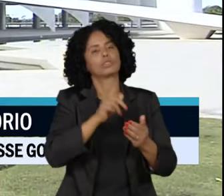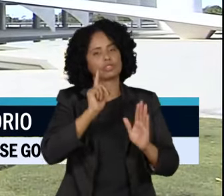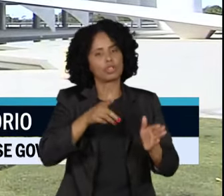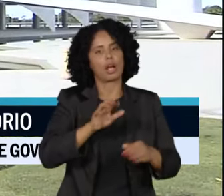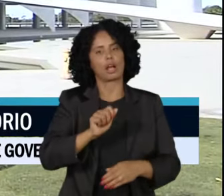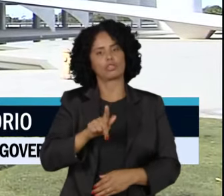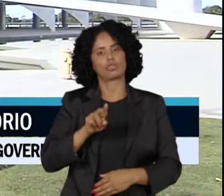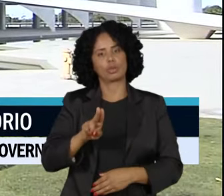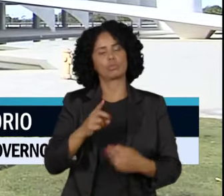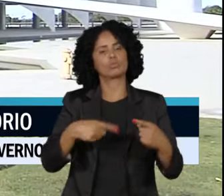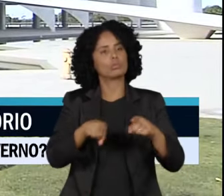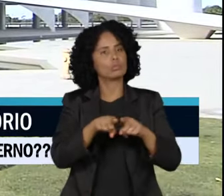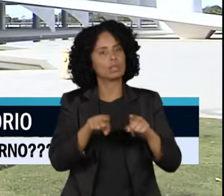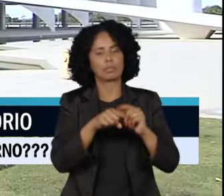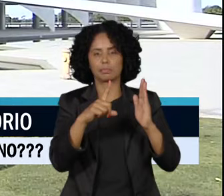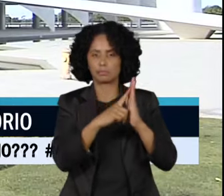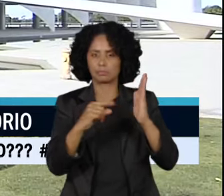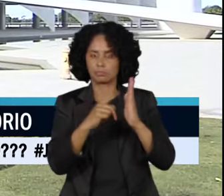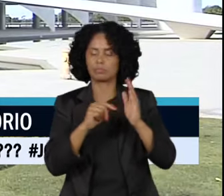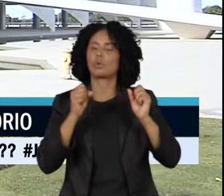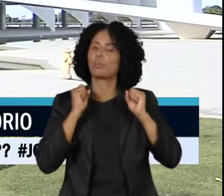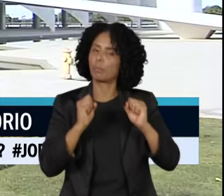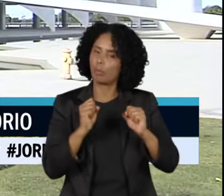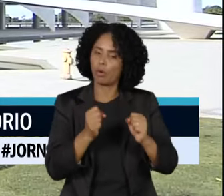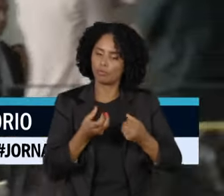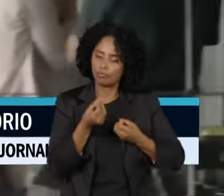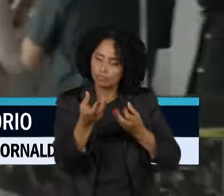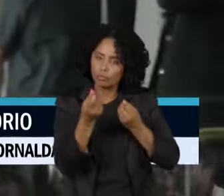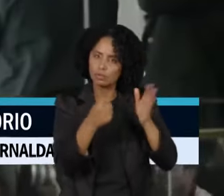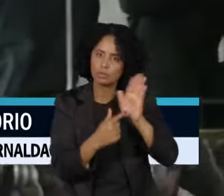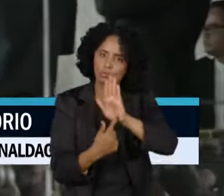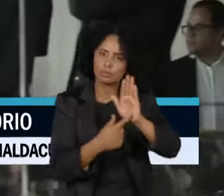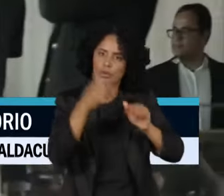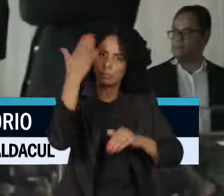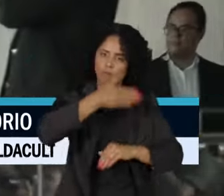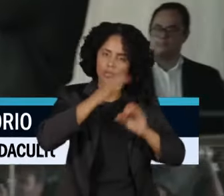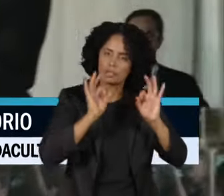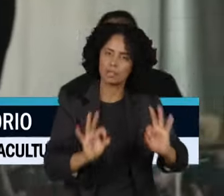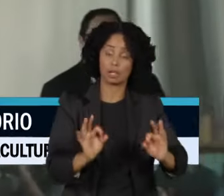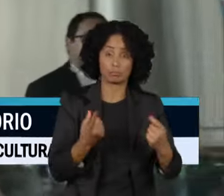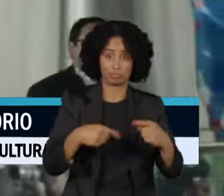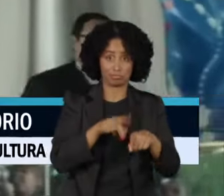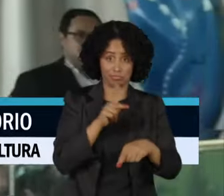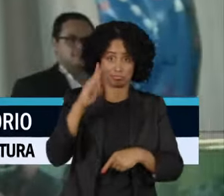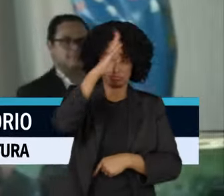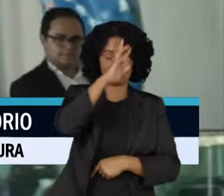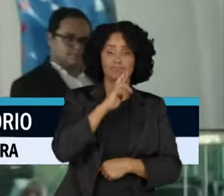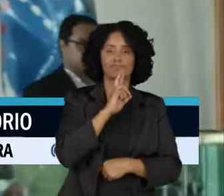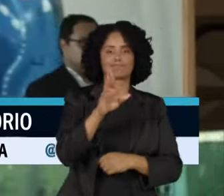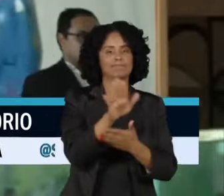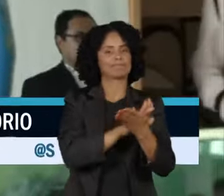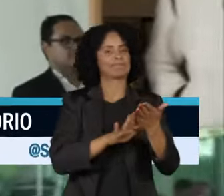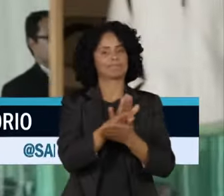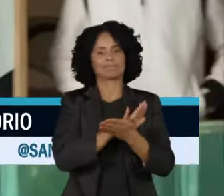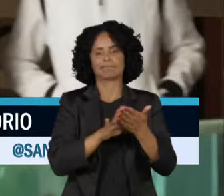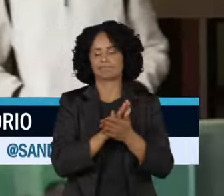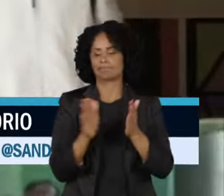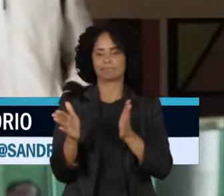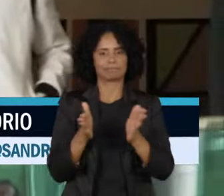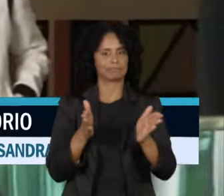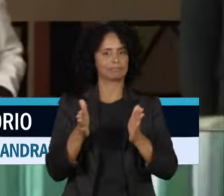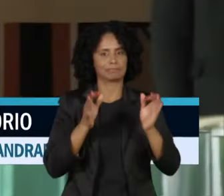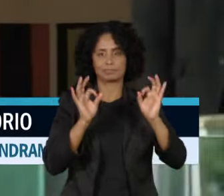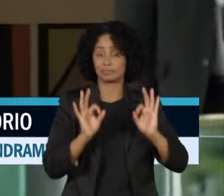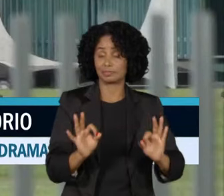seu gabinete na presidência para prestar informações no caso. Bolsonaro, no entanto, não respondeu à intimação no prazo e os